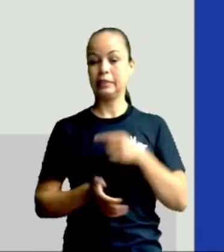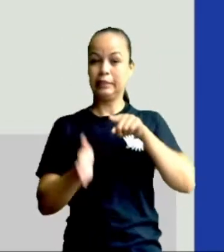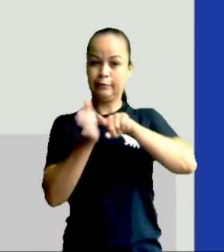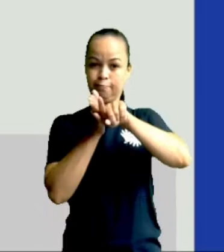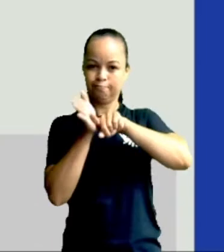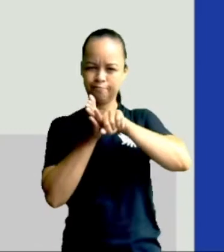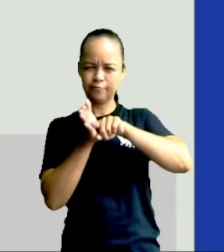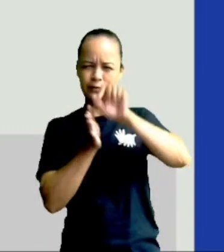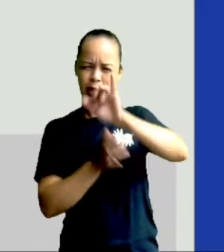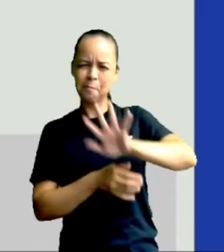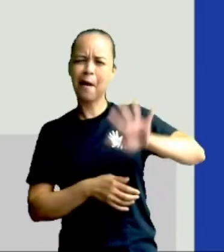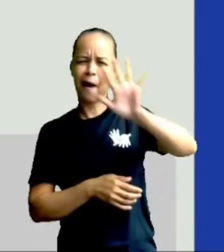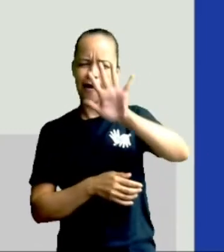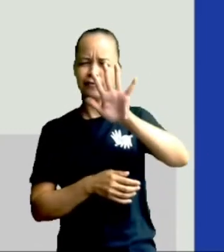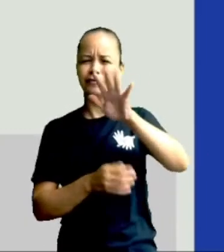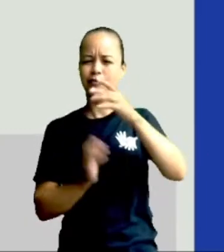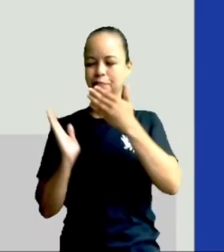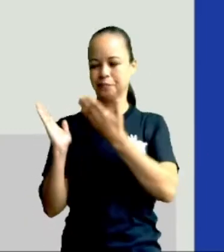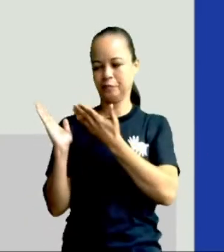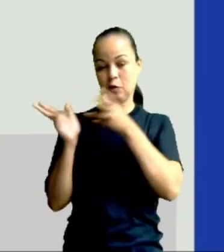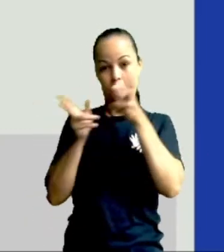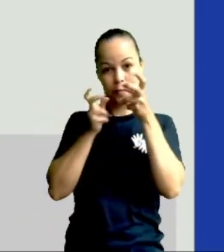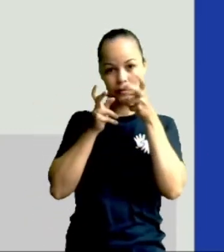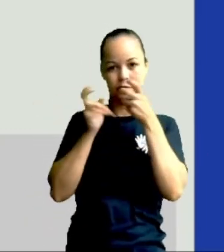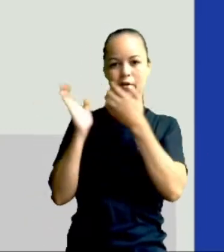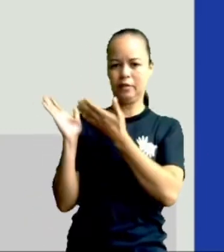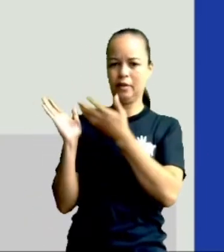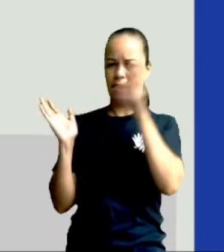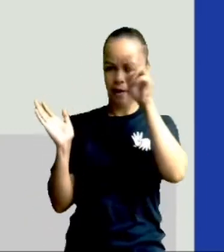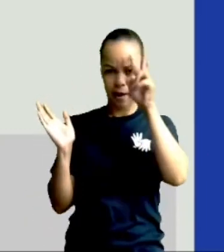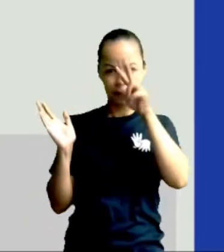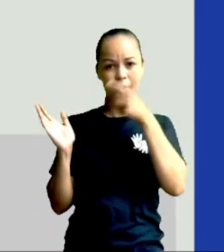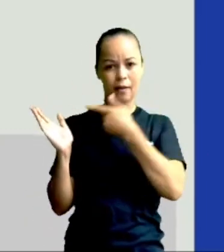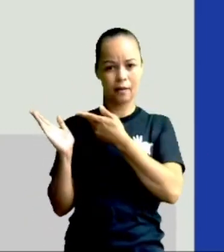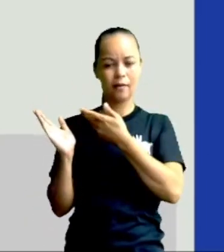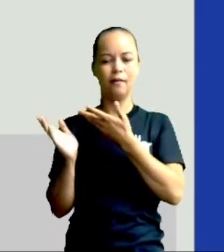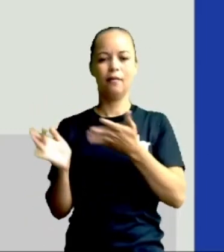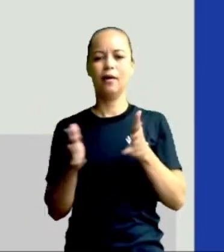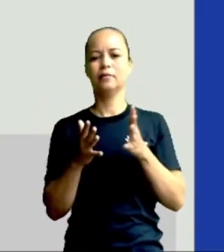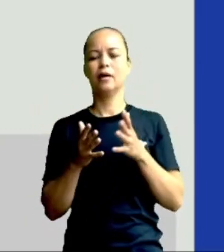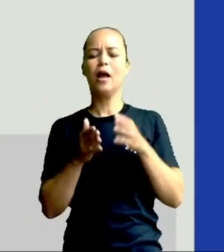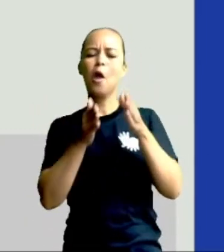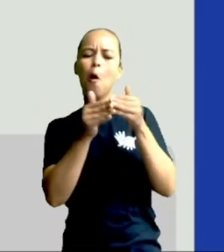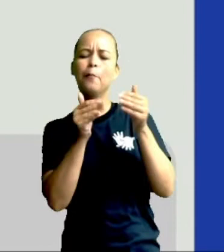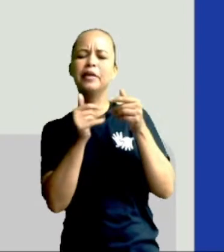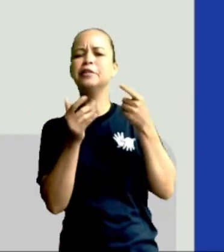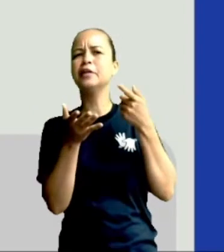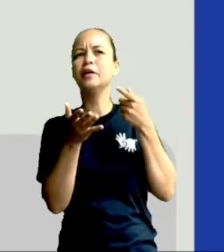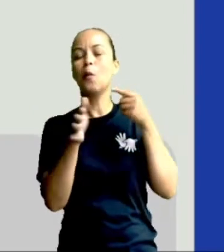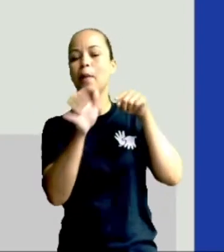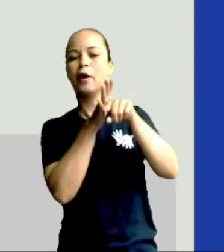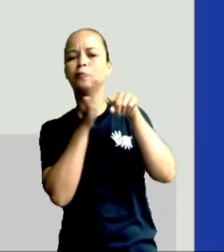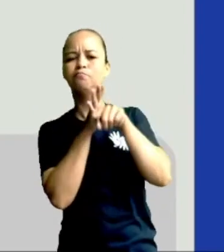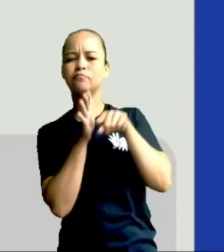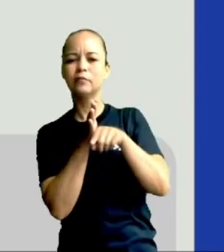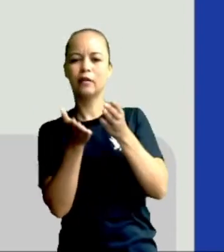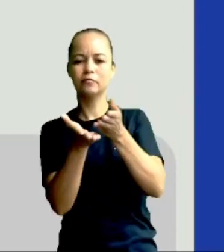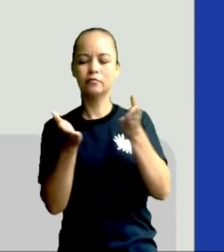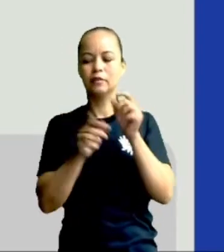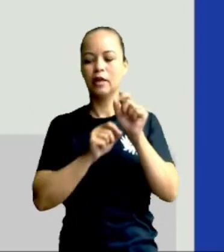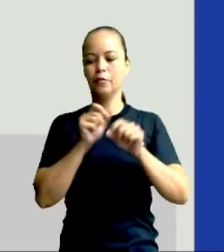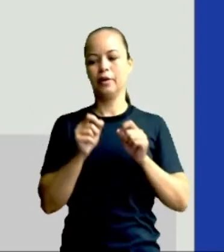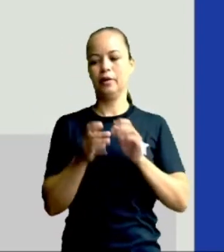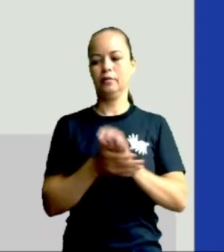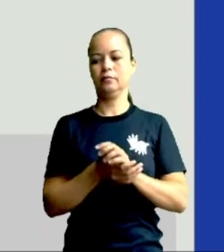Analisando as imagens. Olha aí essas imagens, lembra quando eu coloquei? E pedi assim, fui perguntando para vocês, o que as